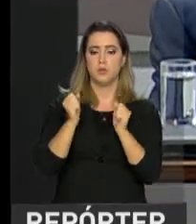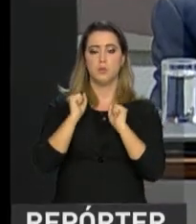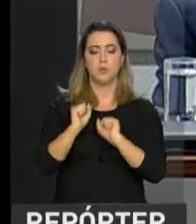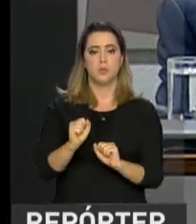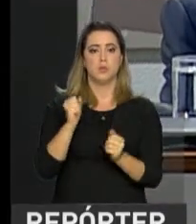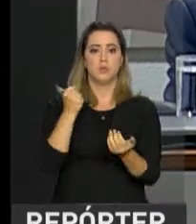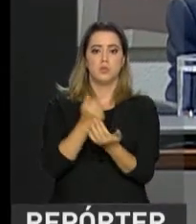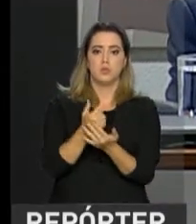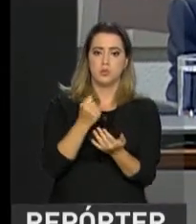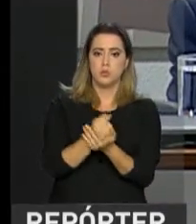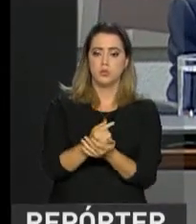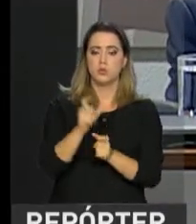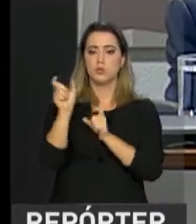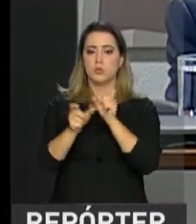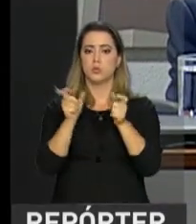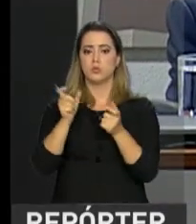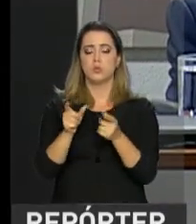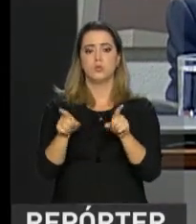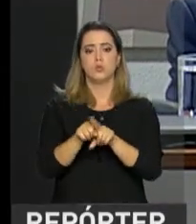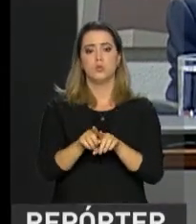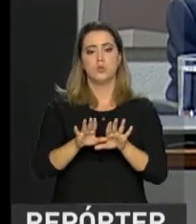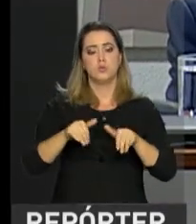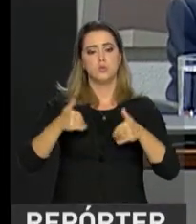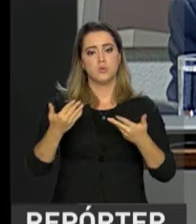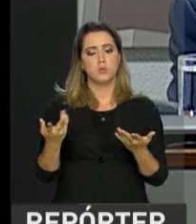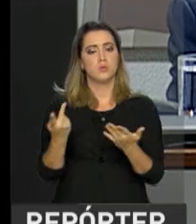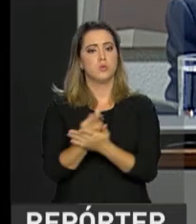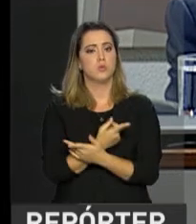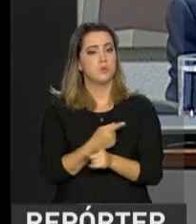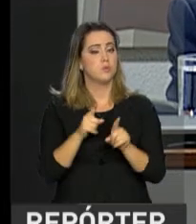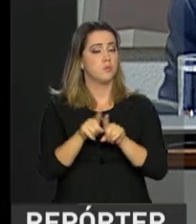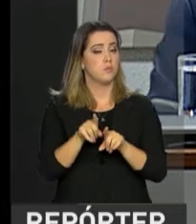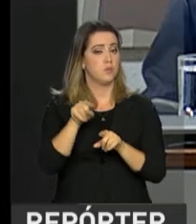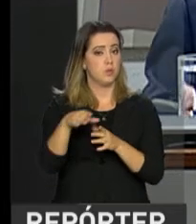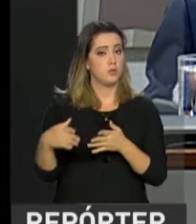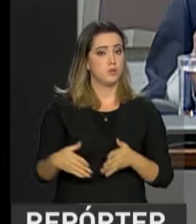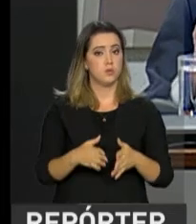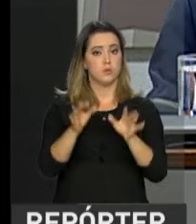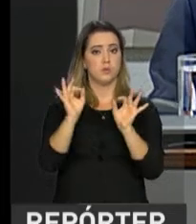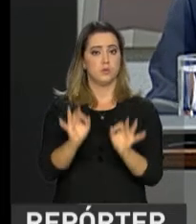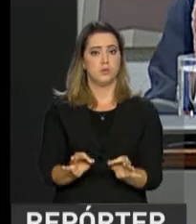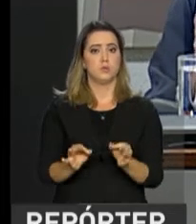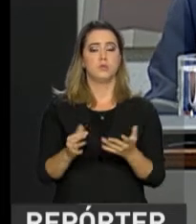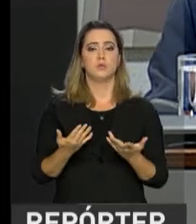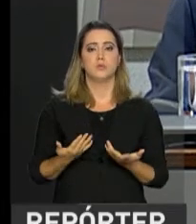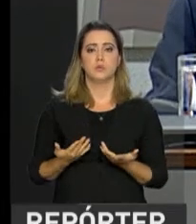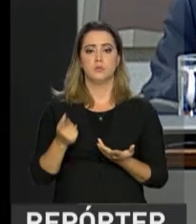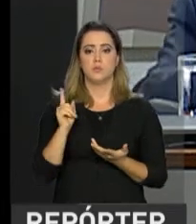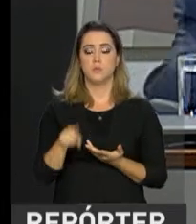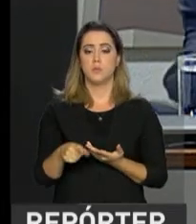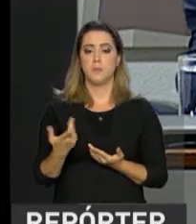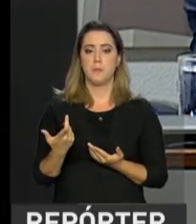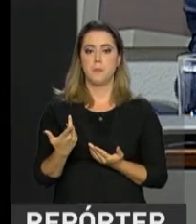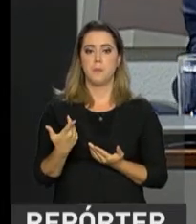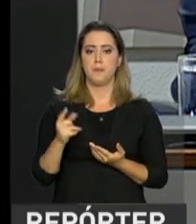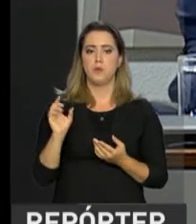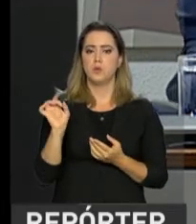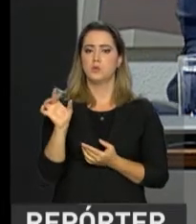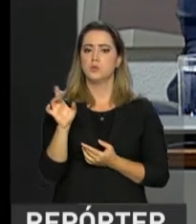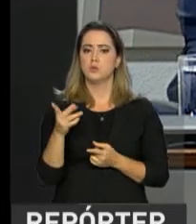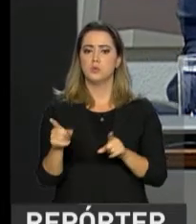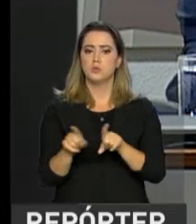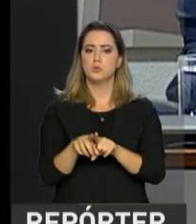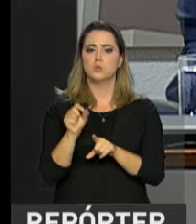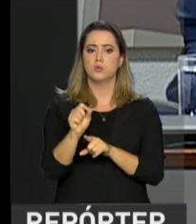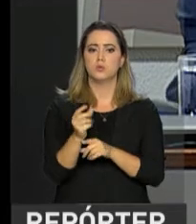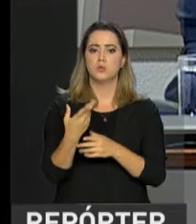dos trabalhadores como também está ocorrendo e é este o caminho quer dizer não há coincidência o fato de